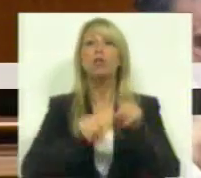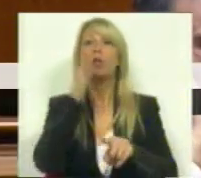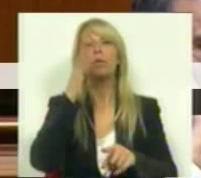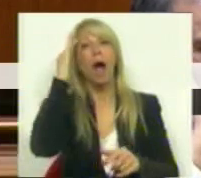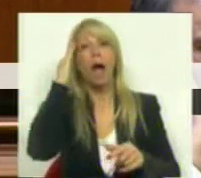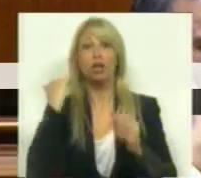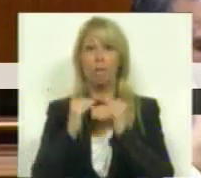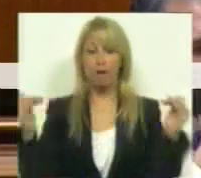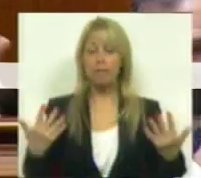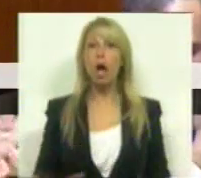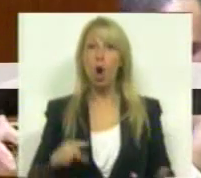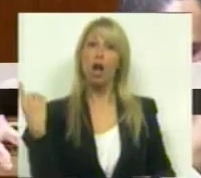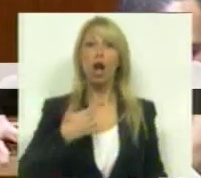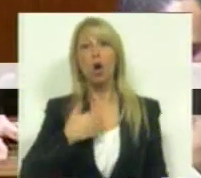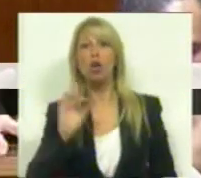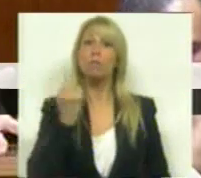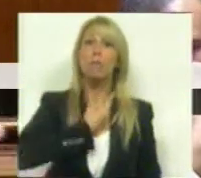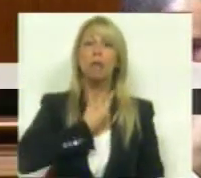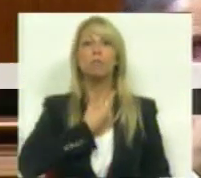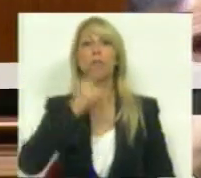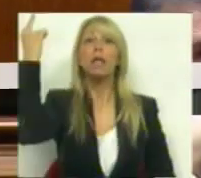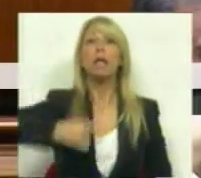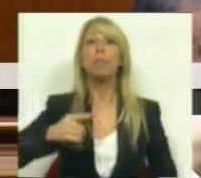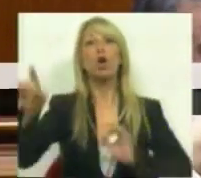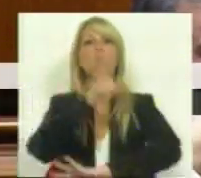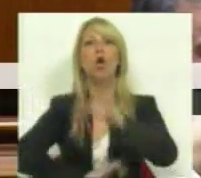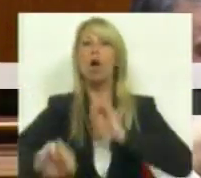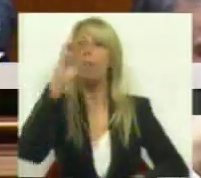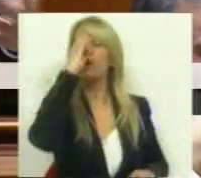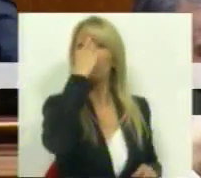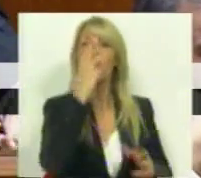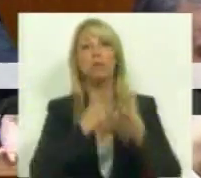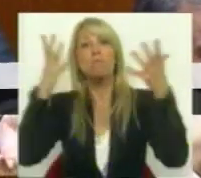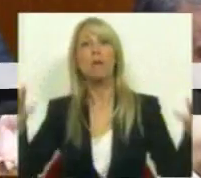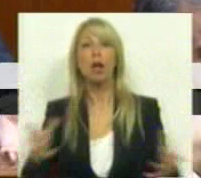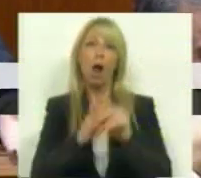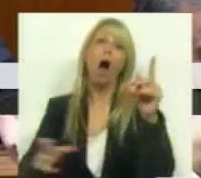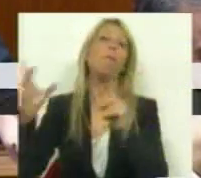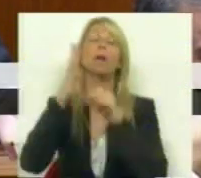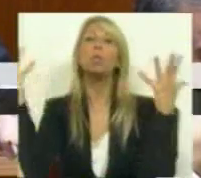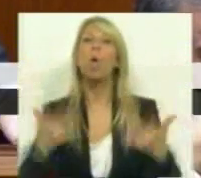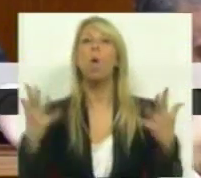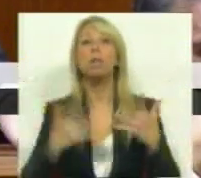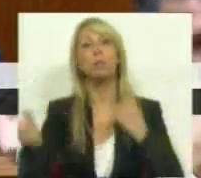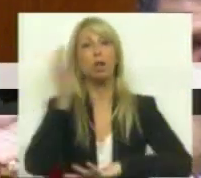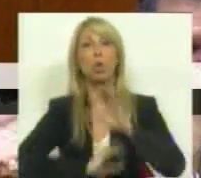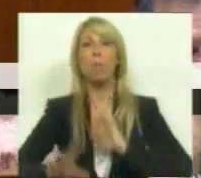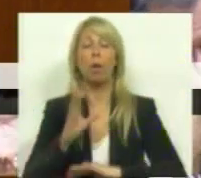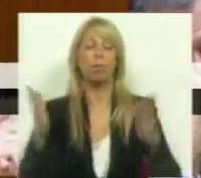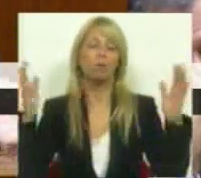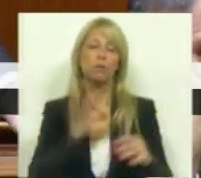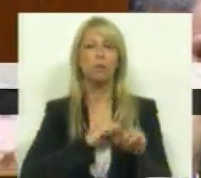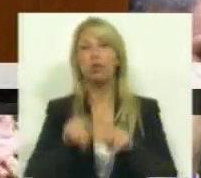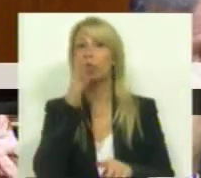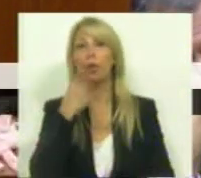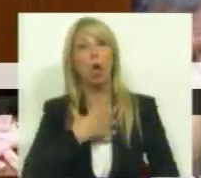fase, impor à Europa um esforço maior de aumento do orçamento europeu. Ao Sr. Deputado,